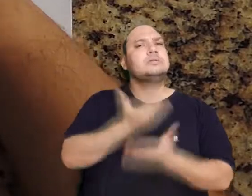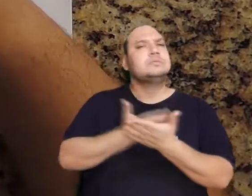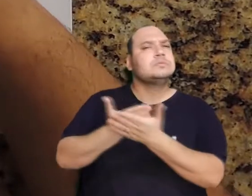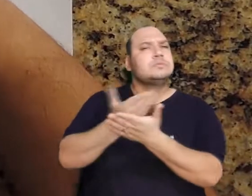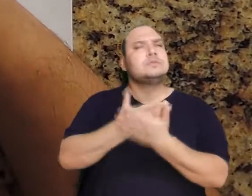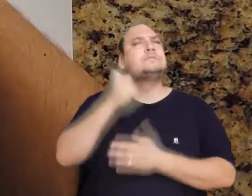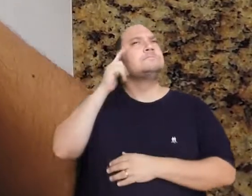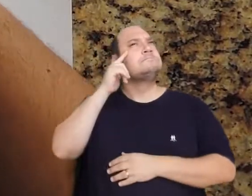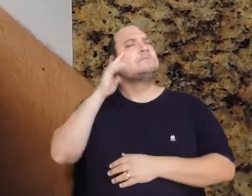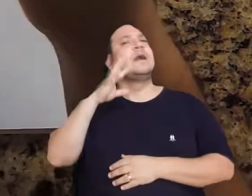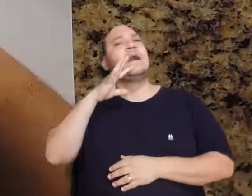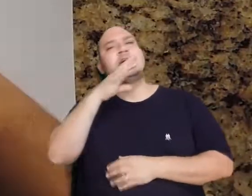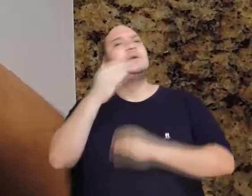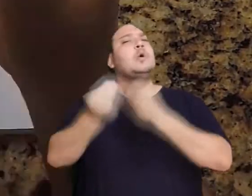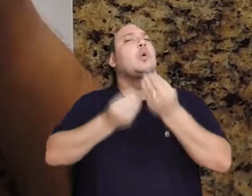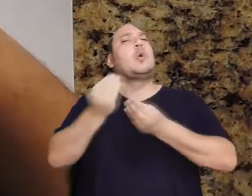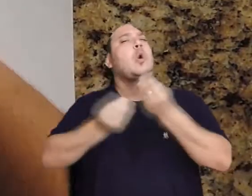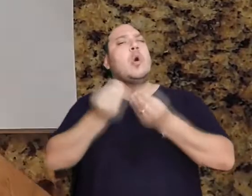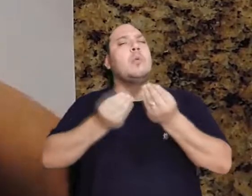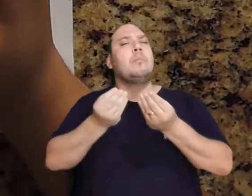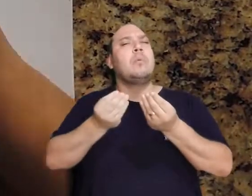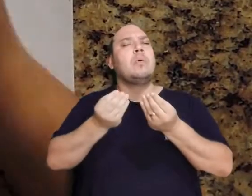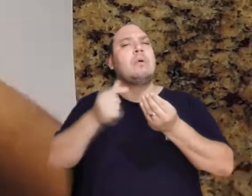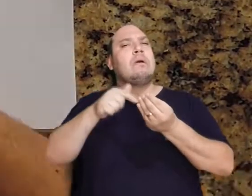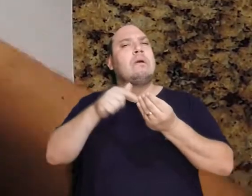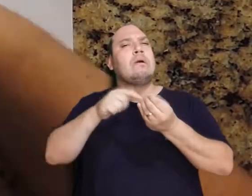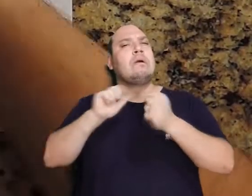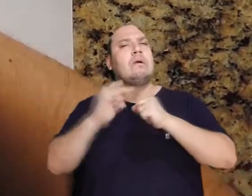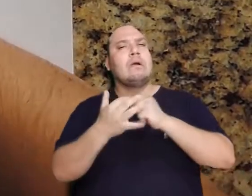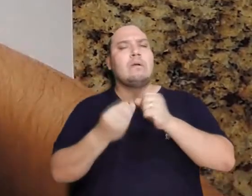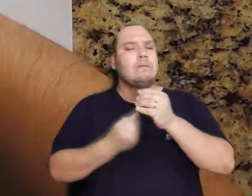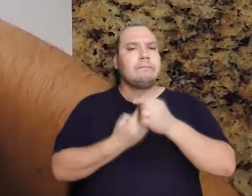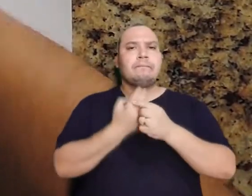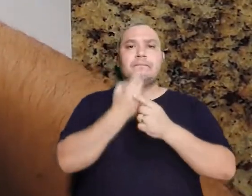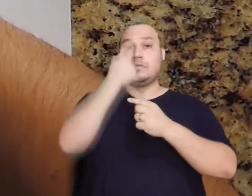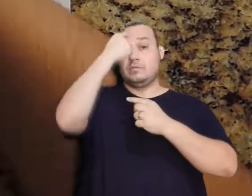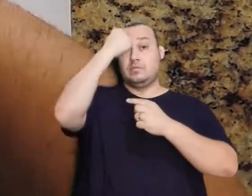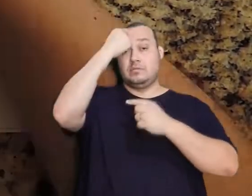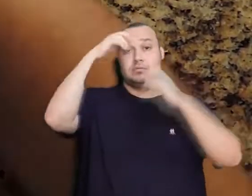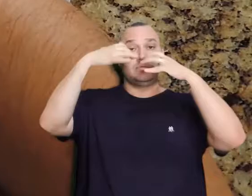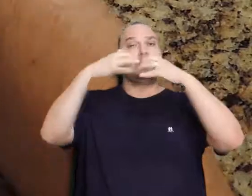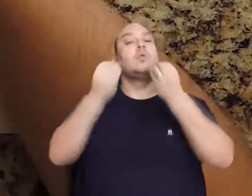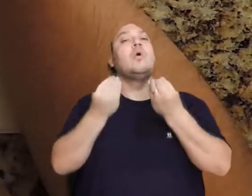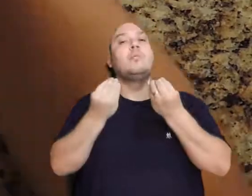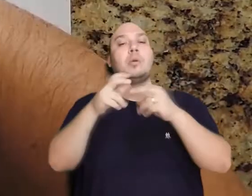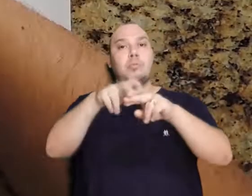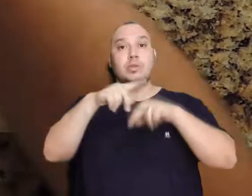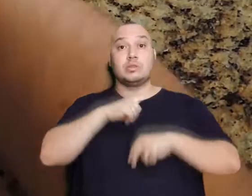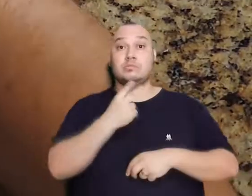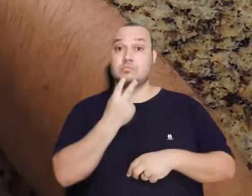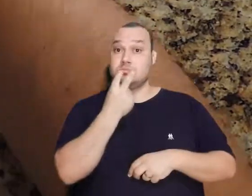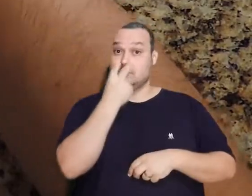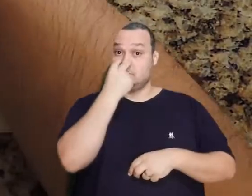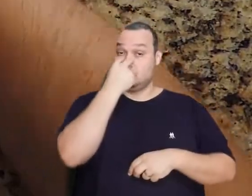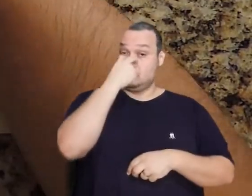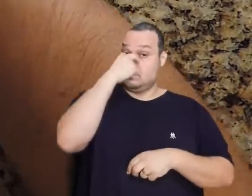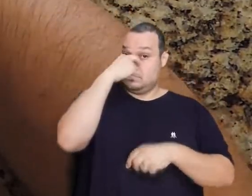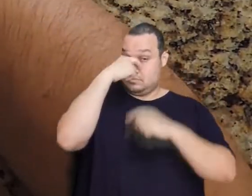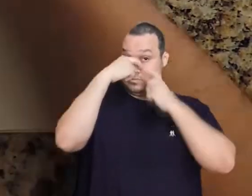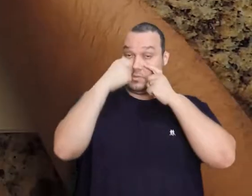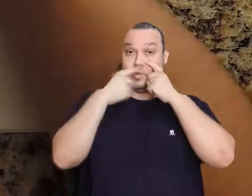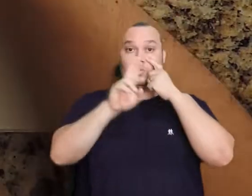Cientistas têm uma teoria de como o coronavírus chega até o cérebro. Através do nariz, o vírus chega até o bulbo